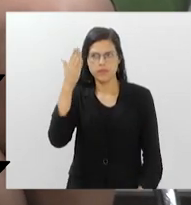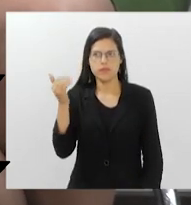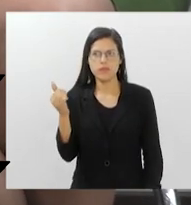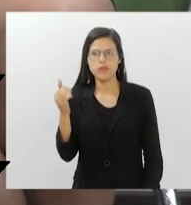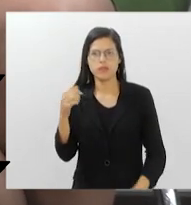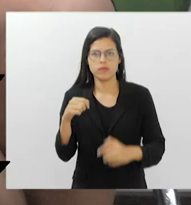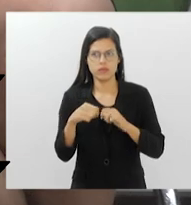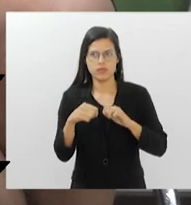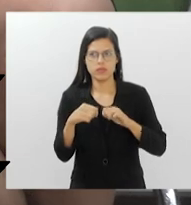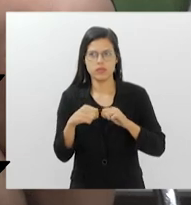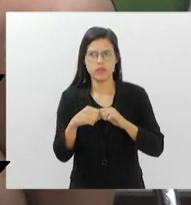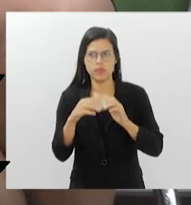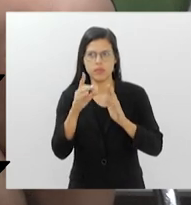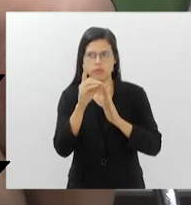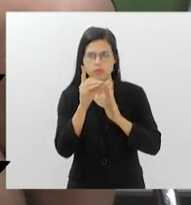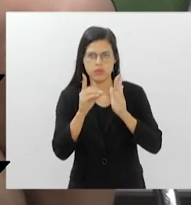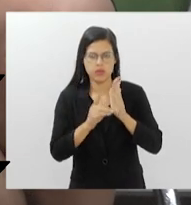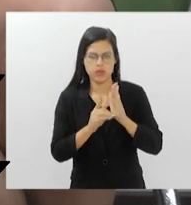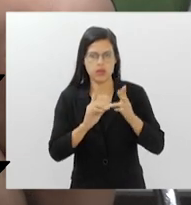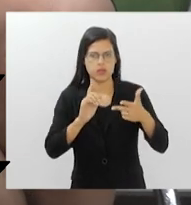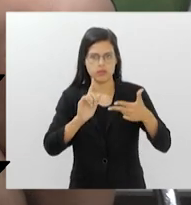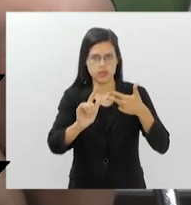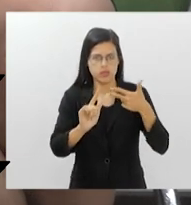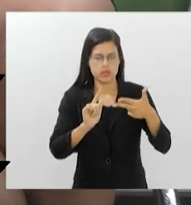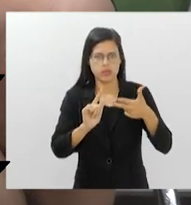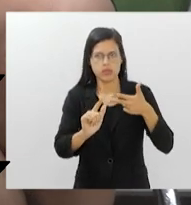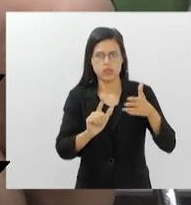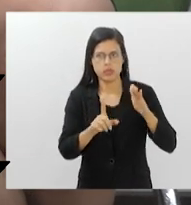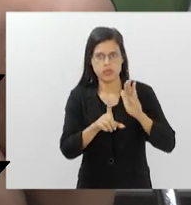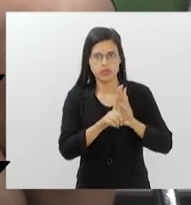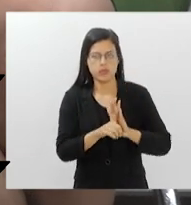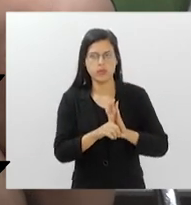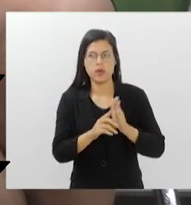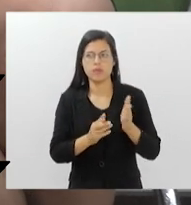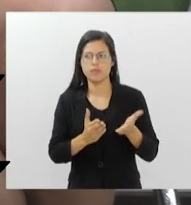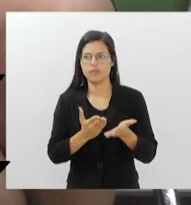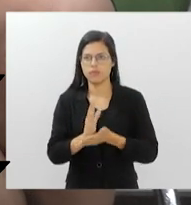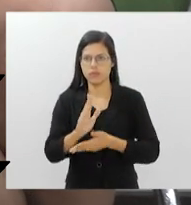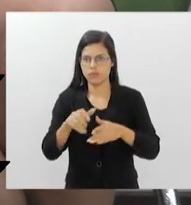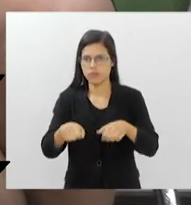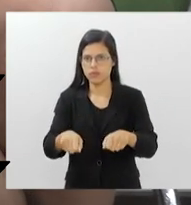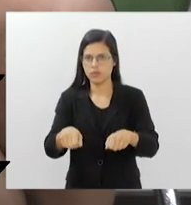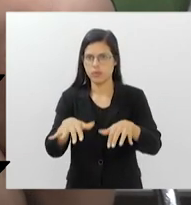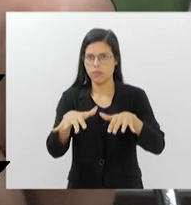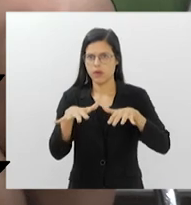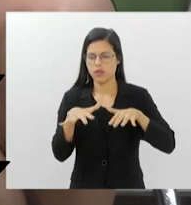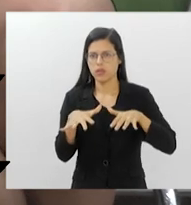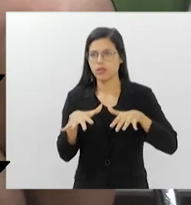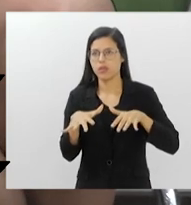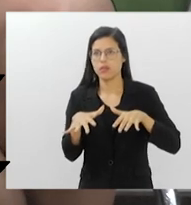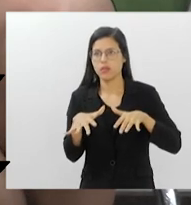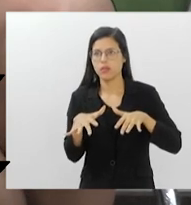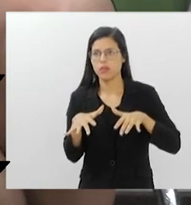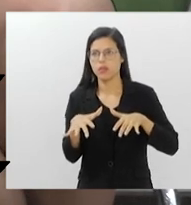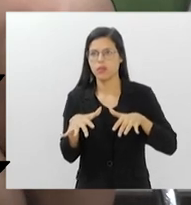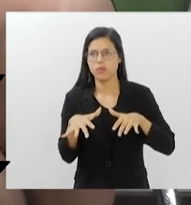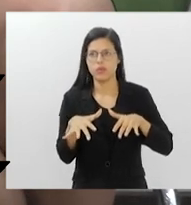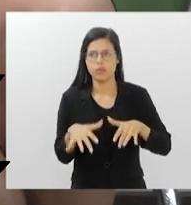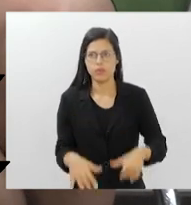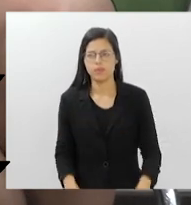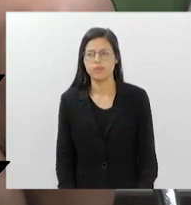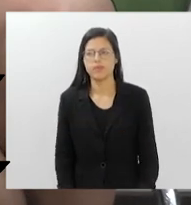fizemos aqui um decreto legislativo aprovado em plenário que